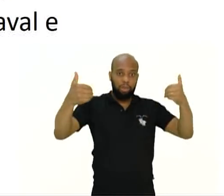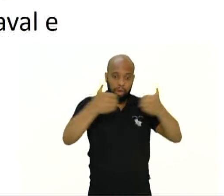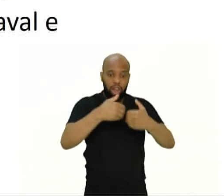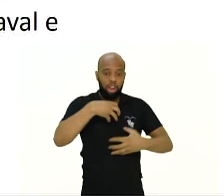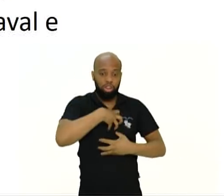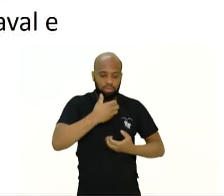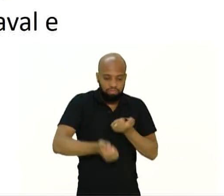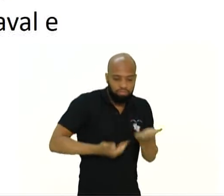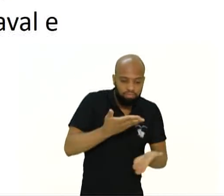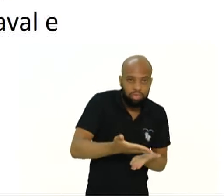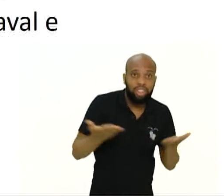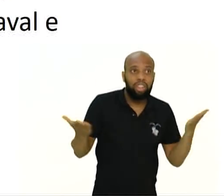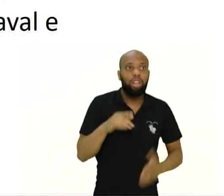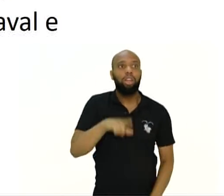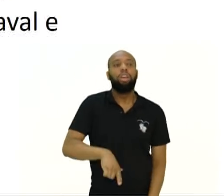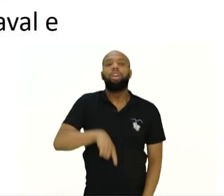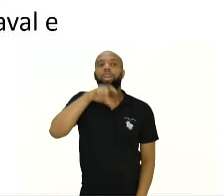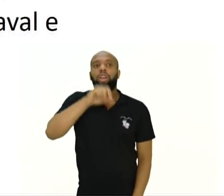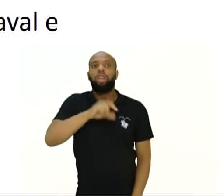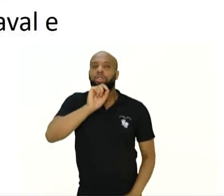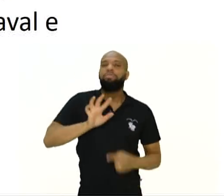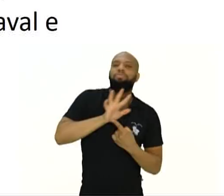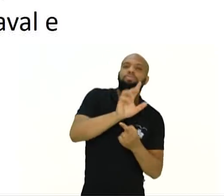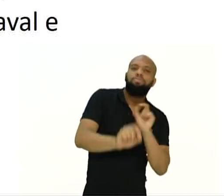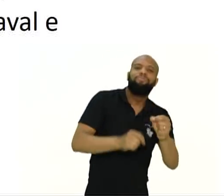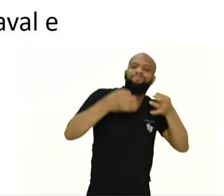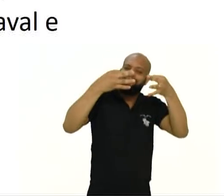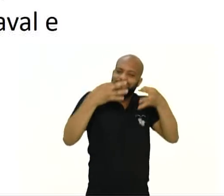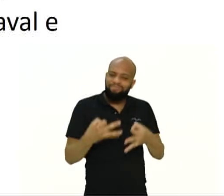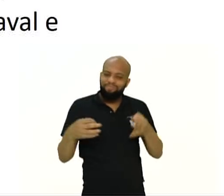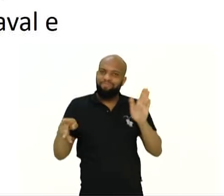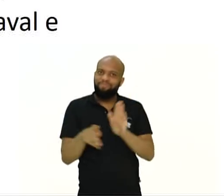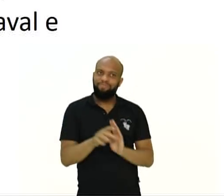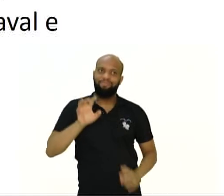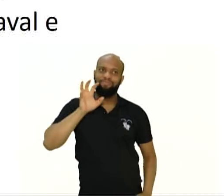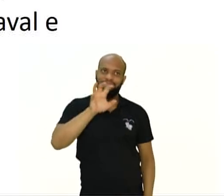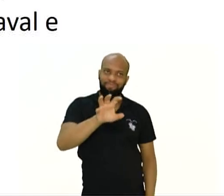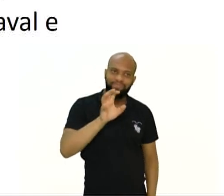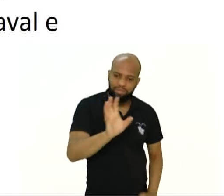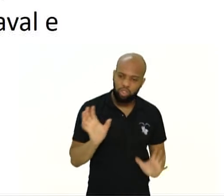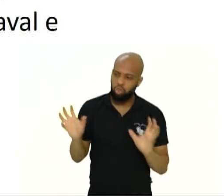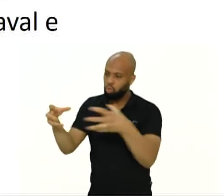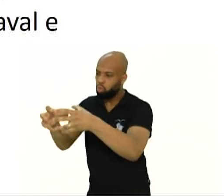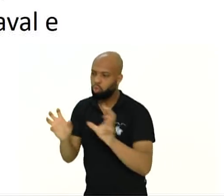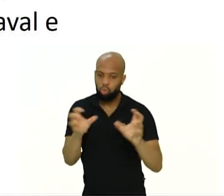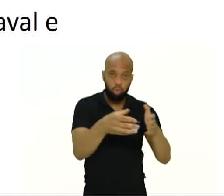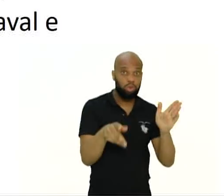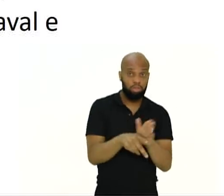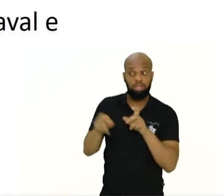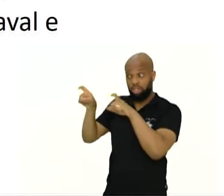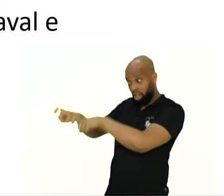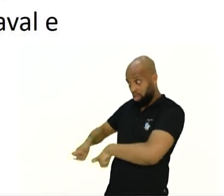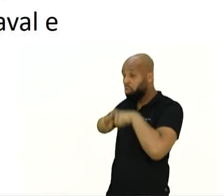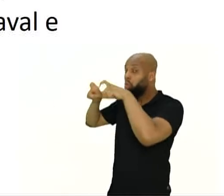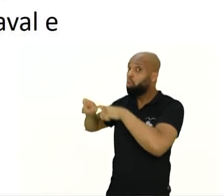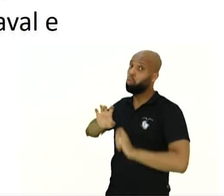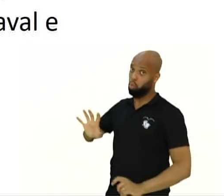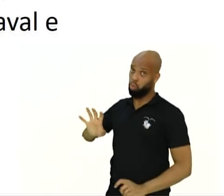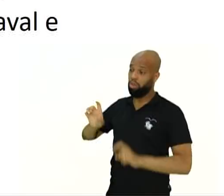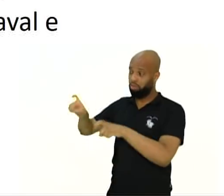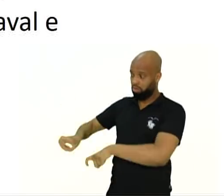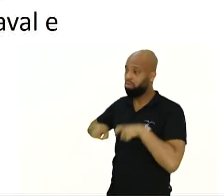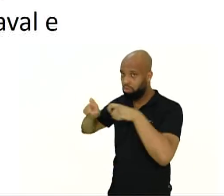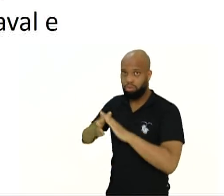produção. Então, assinale a opção que corresponde a esses belts da agricultura. Presta bastante